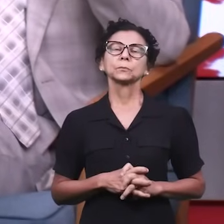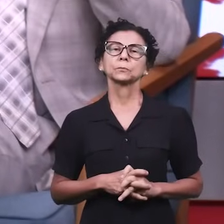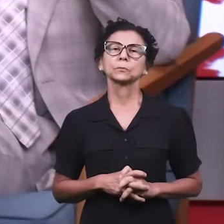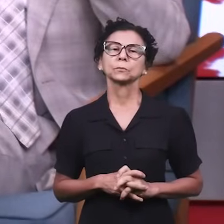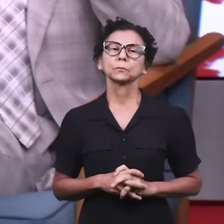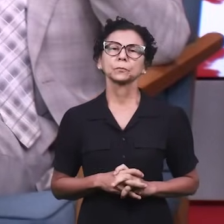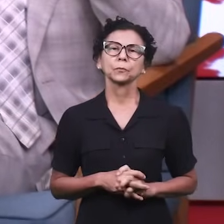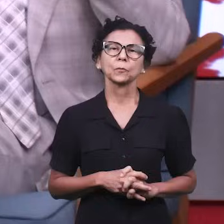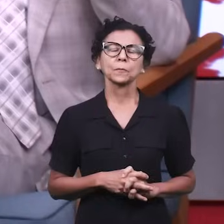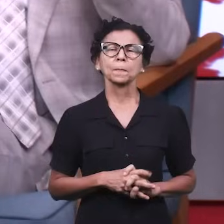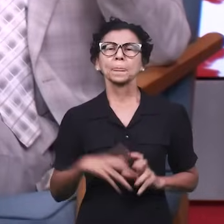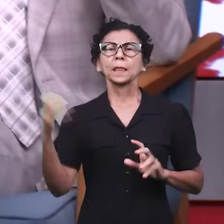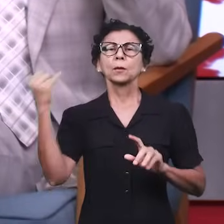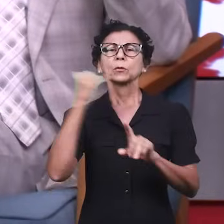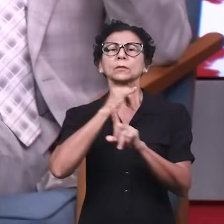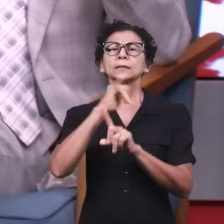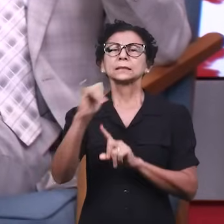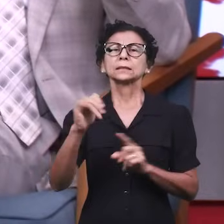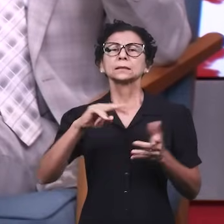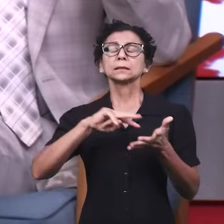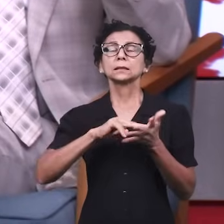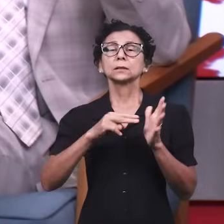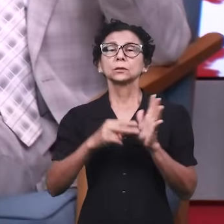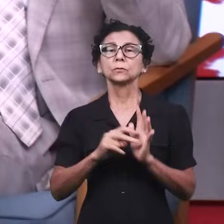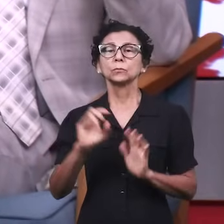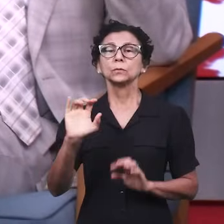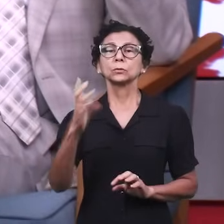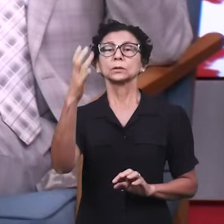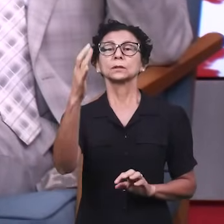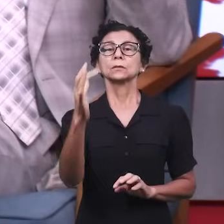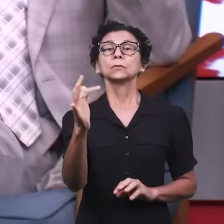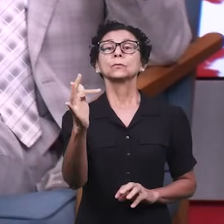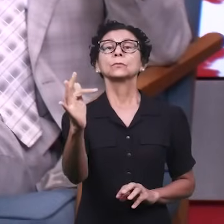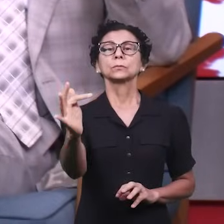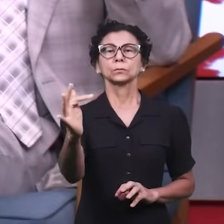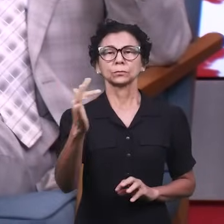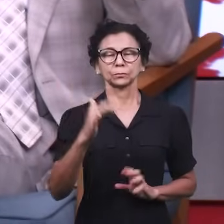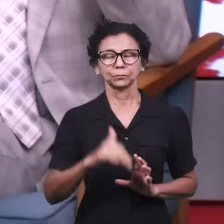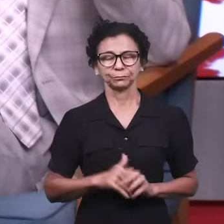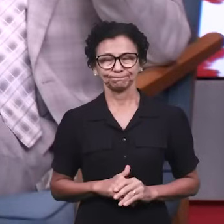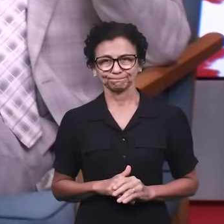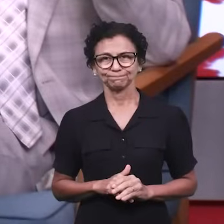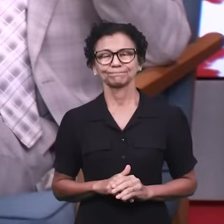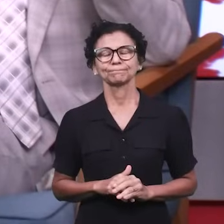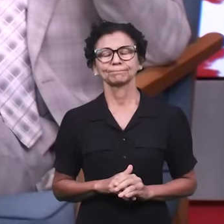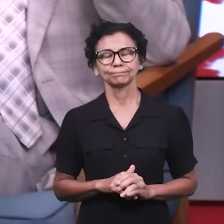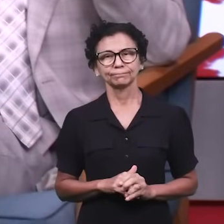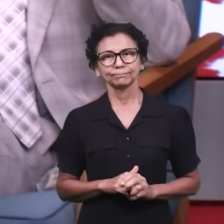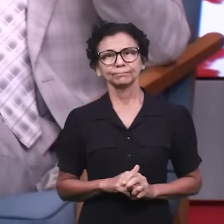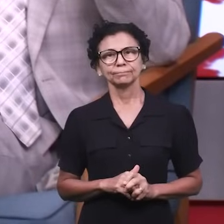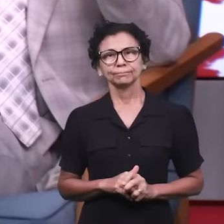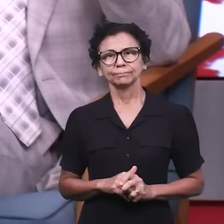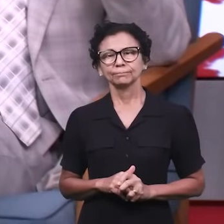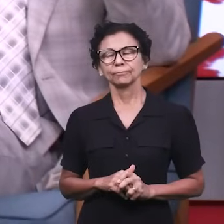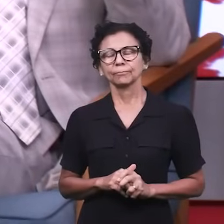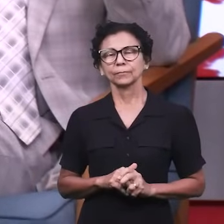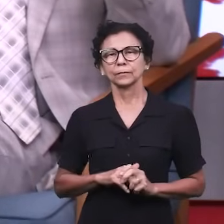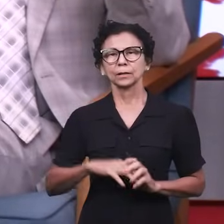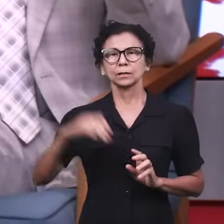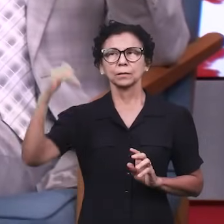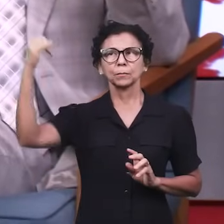daquilo que ainda não aconteceu, de que vai acontecer. Então